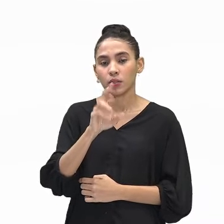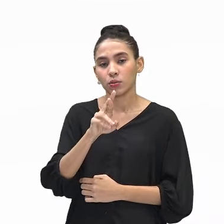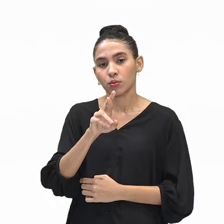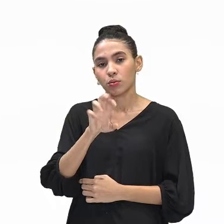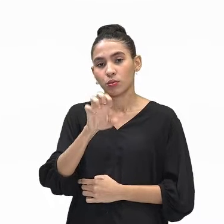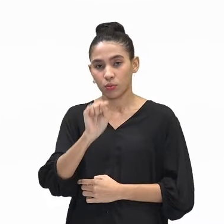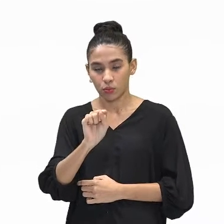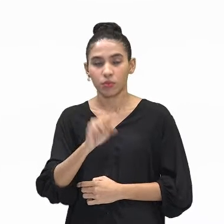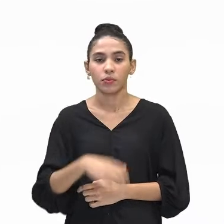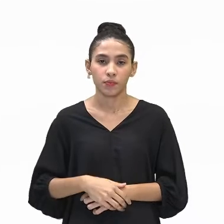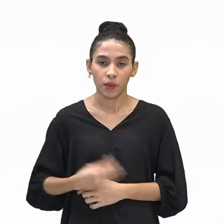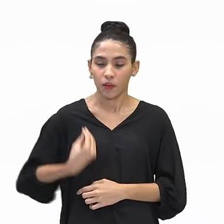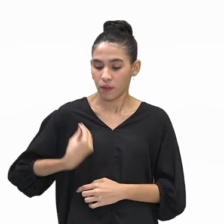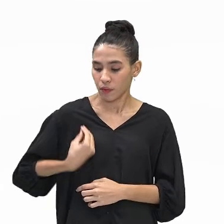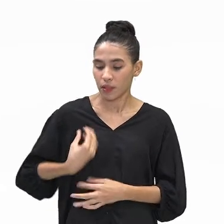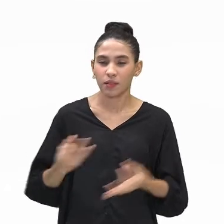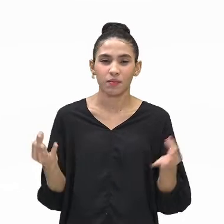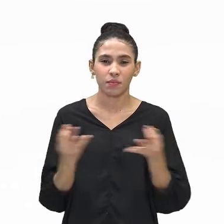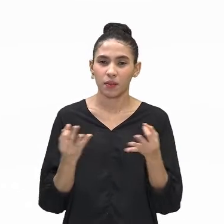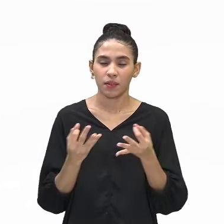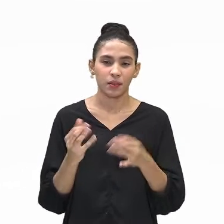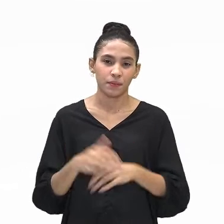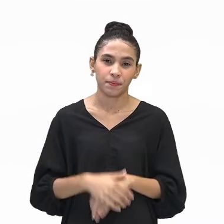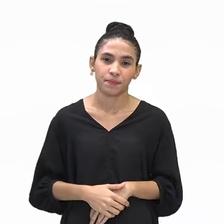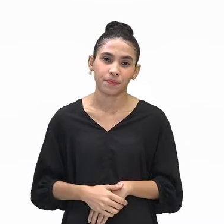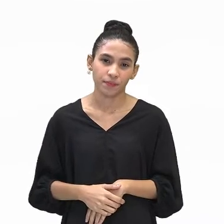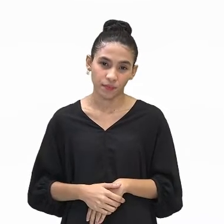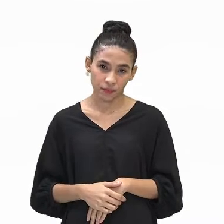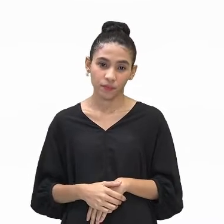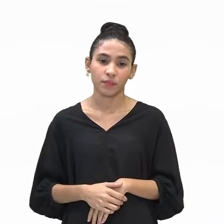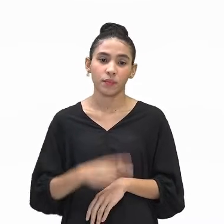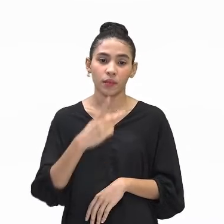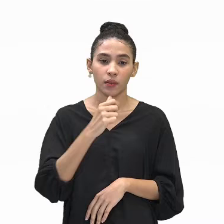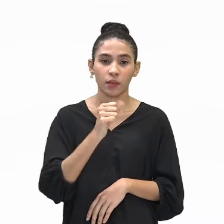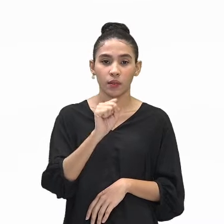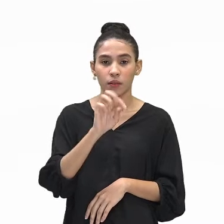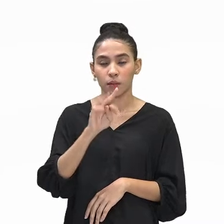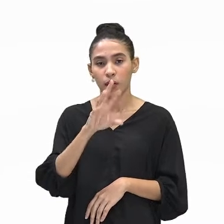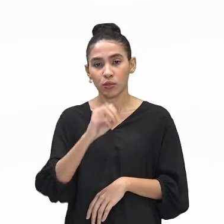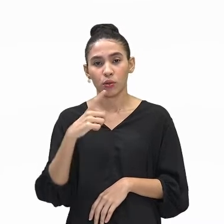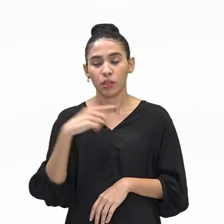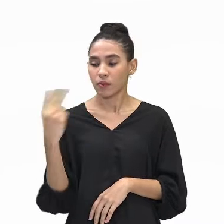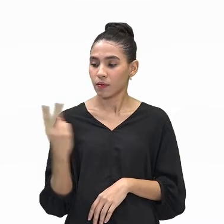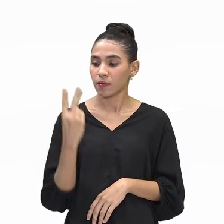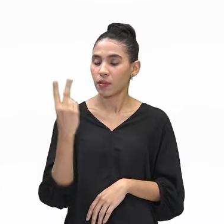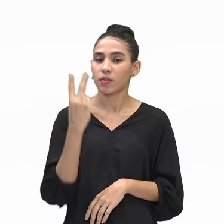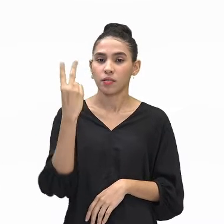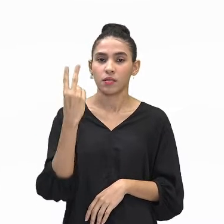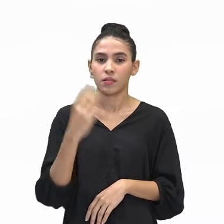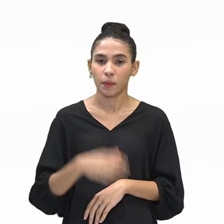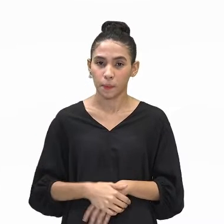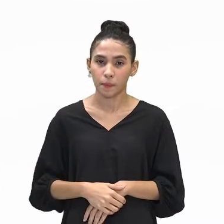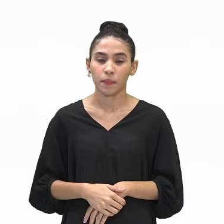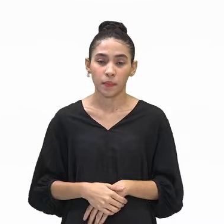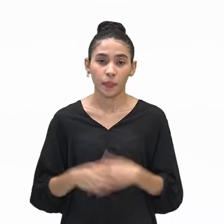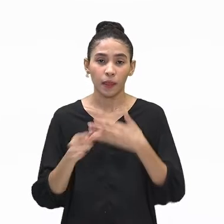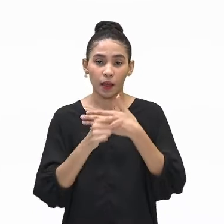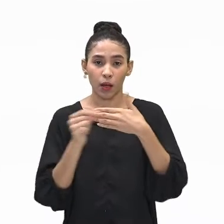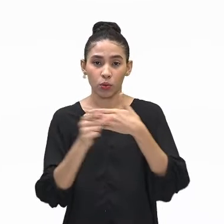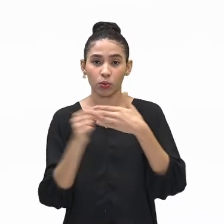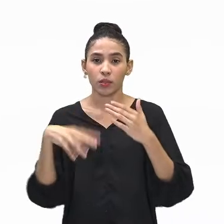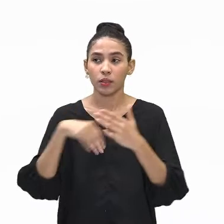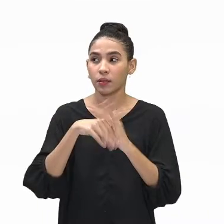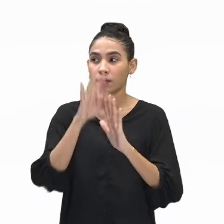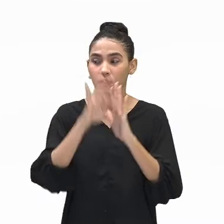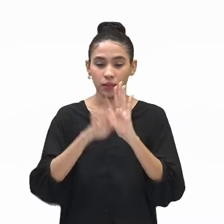que existe dentre todas que existem, né? Então, o pastor aí vai ser valorizado, tanto que os autores dentro do